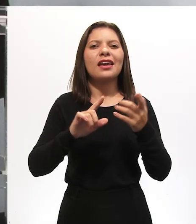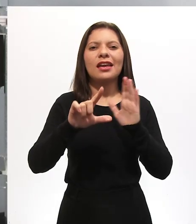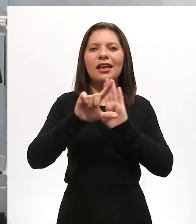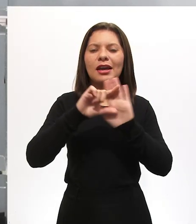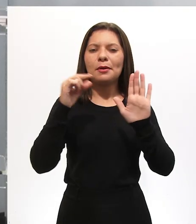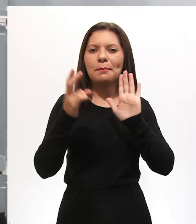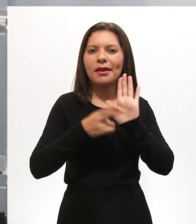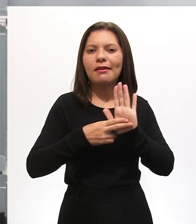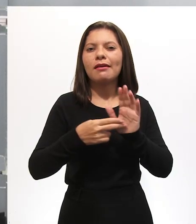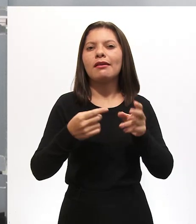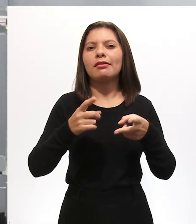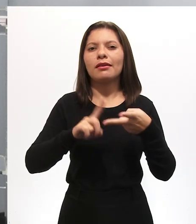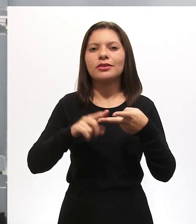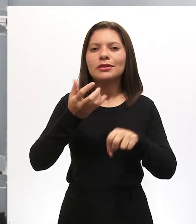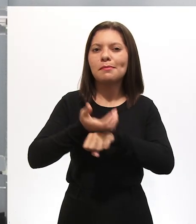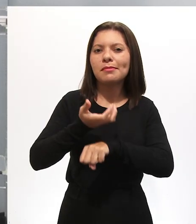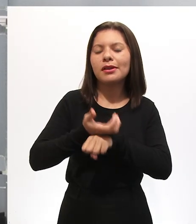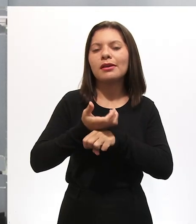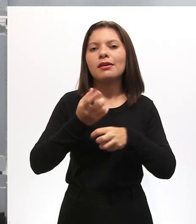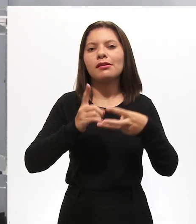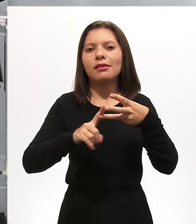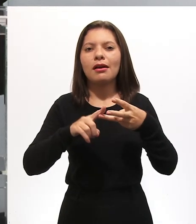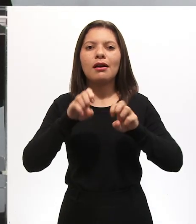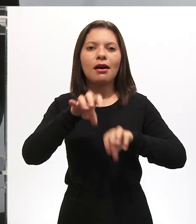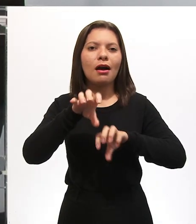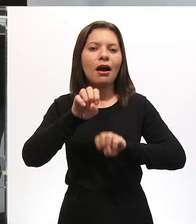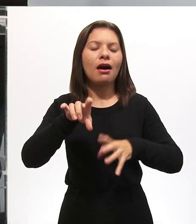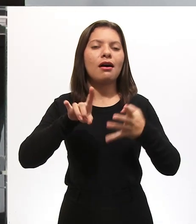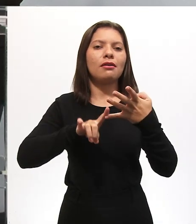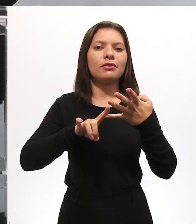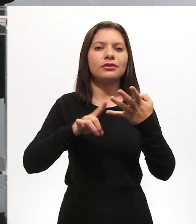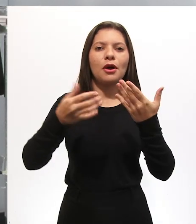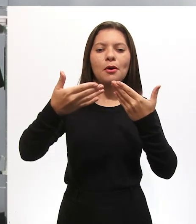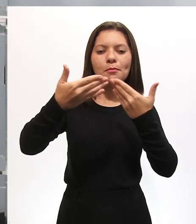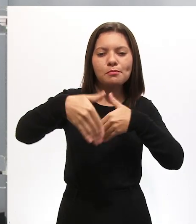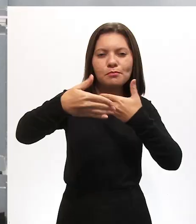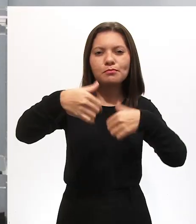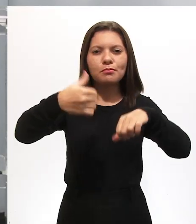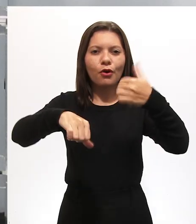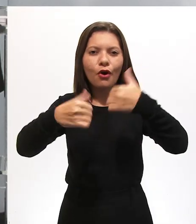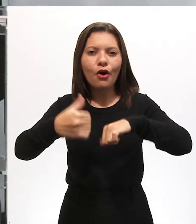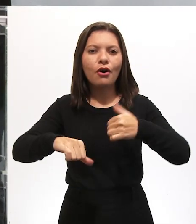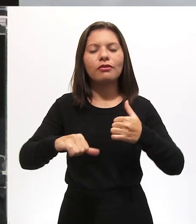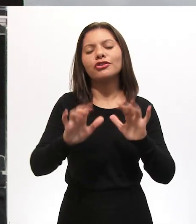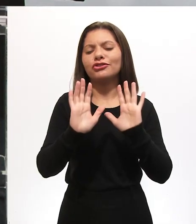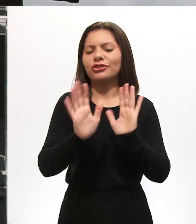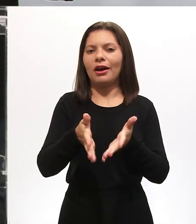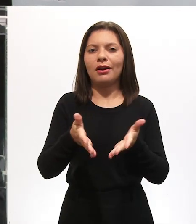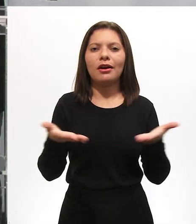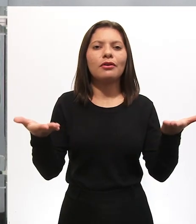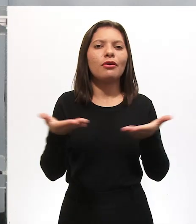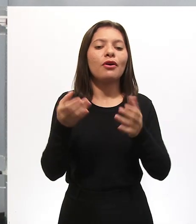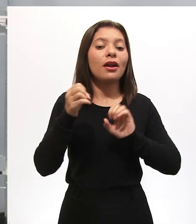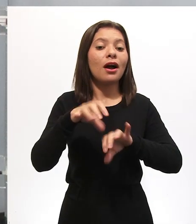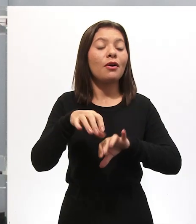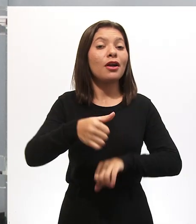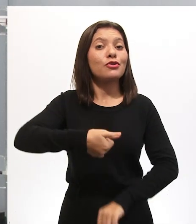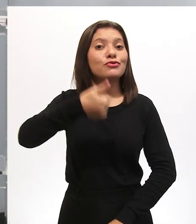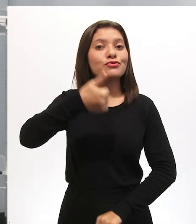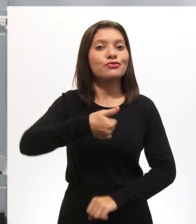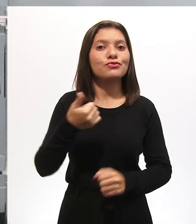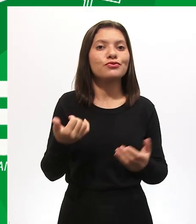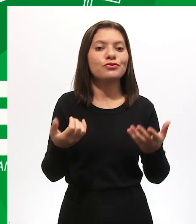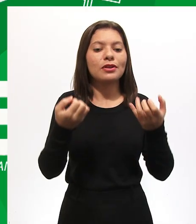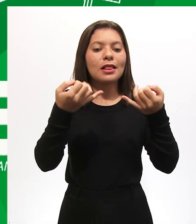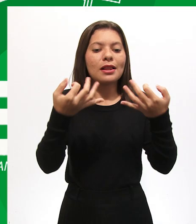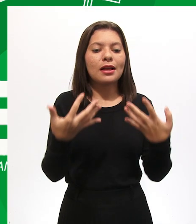aulas, da forma de avaliação. E hoje eu vou falar da aula 1, vamos falar de fundamentos éticos. Isso é